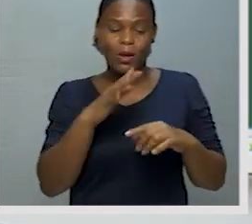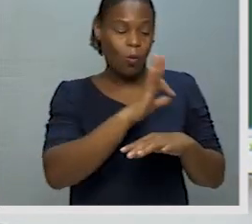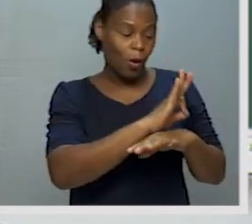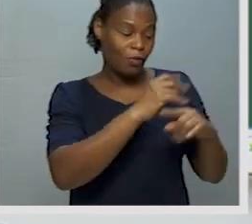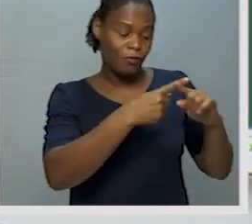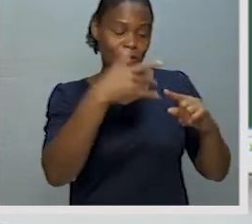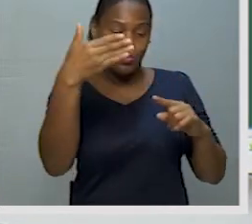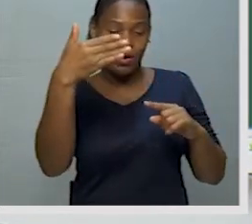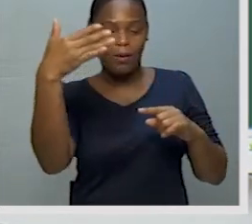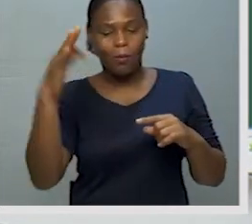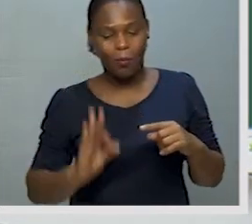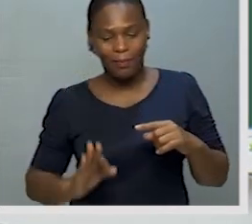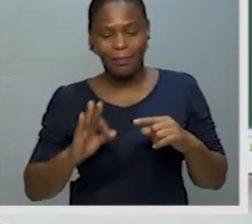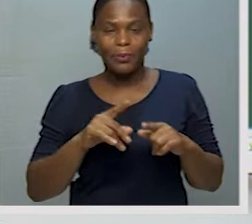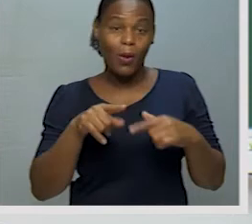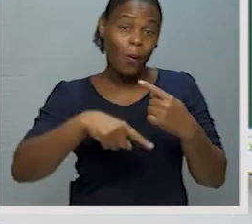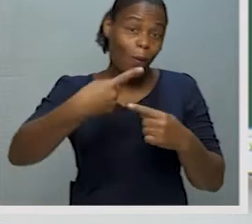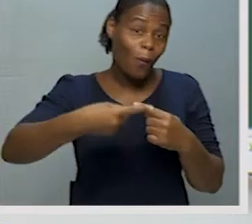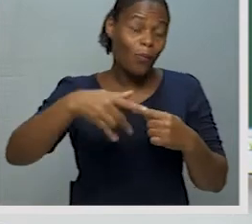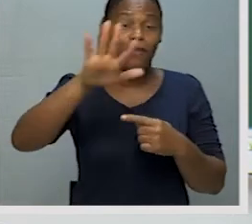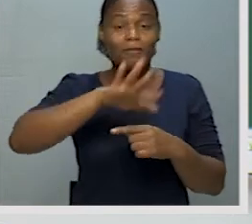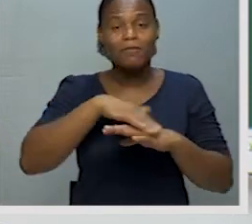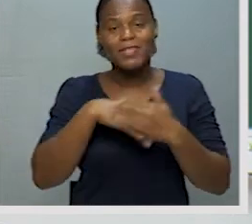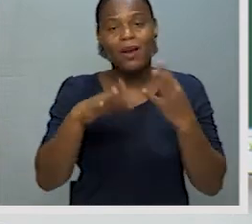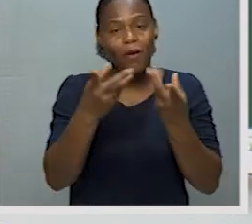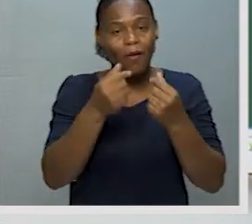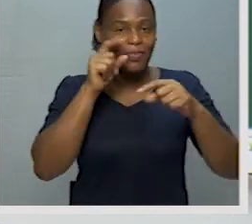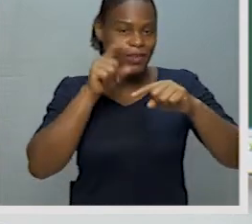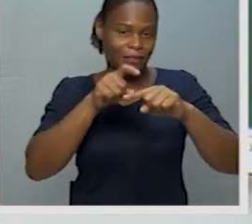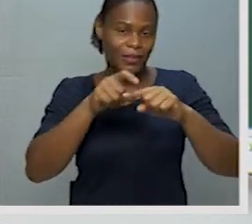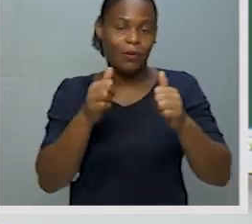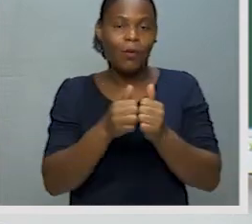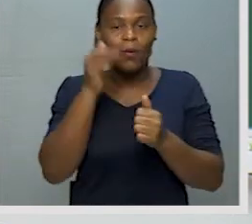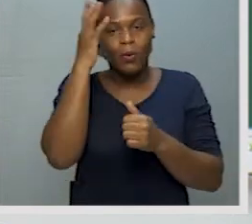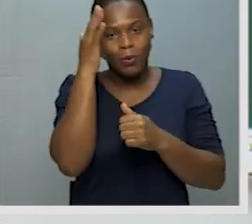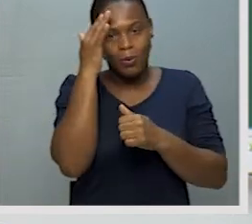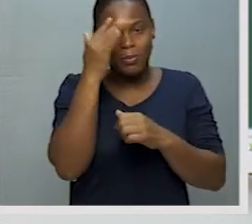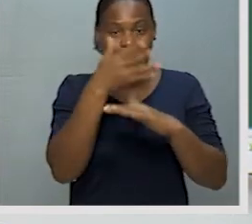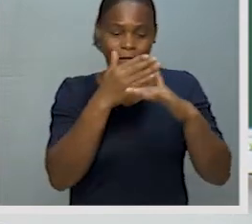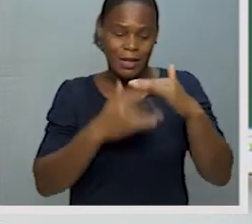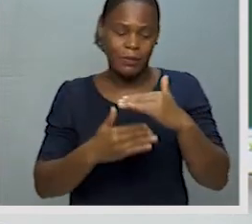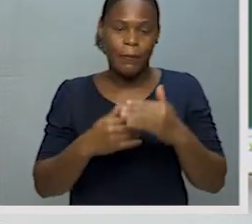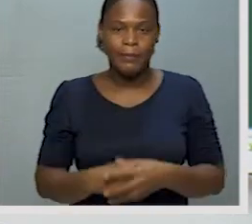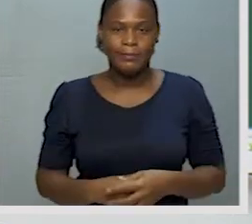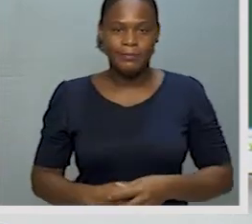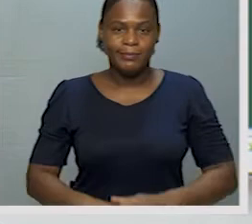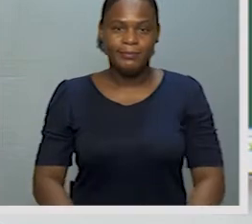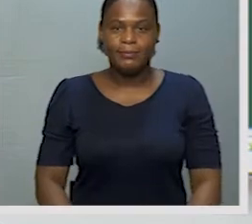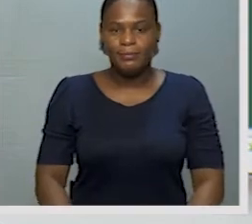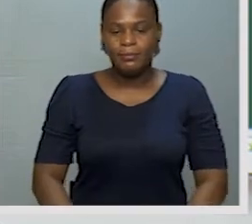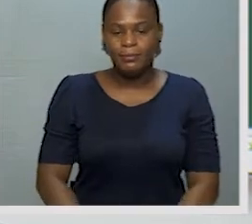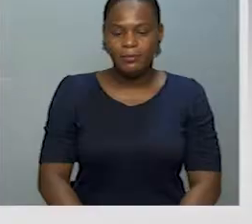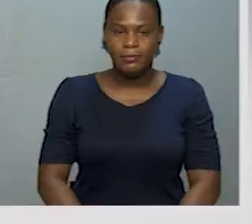1, 4. Então, é outra forma de fazer a divisão com números